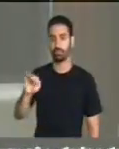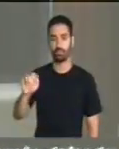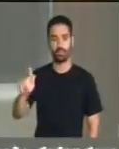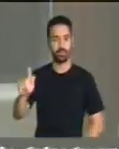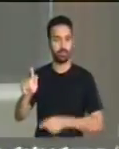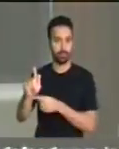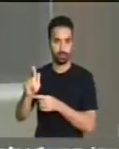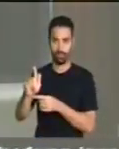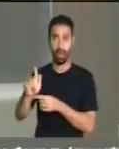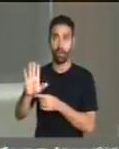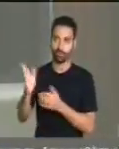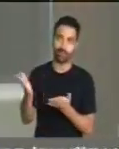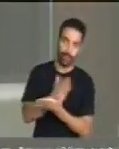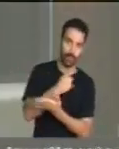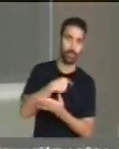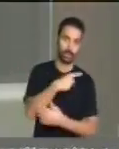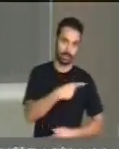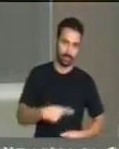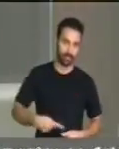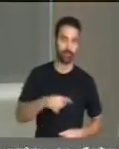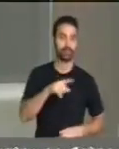presidente, e prefeito